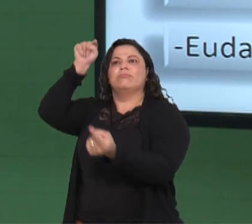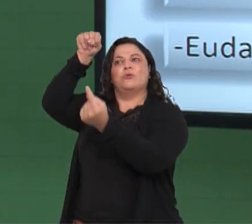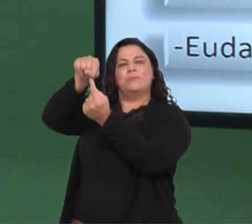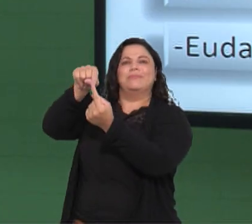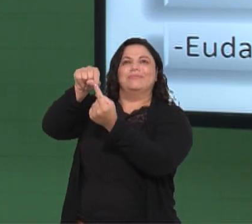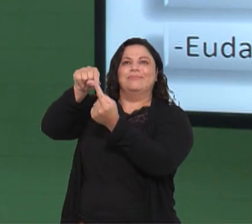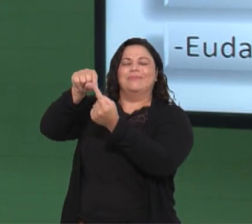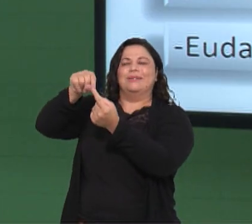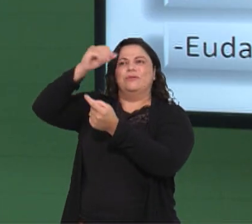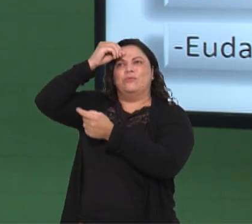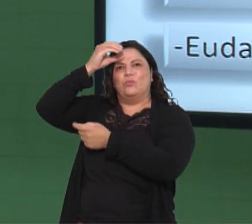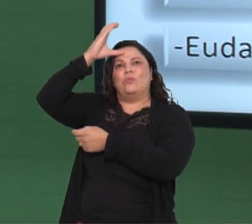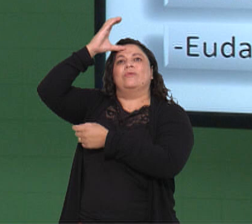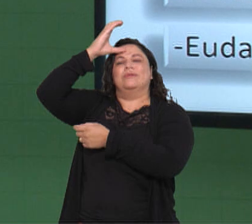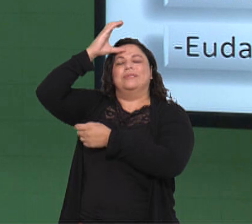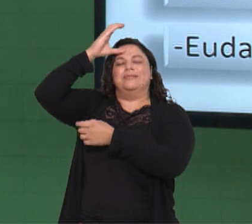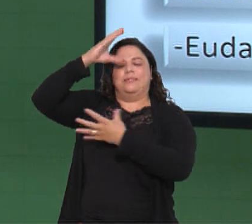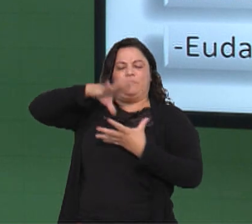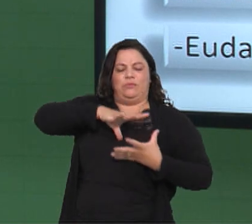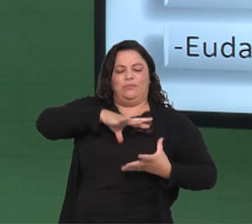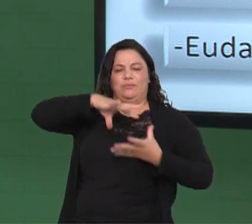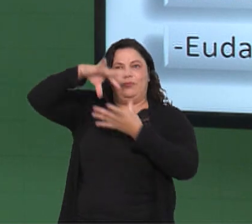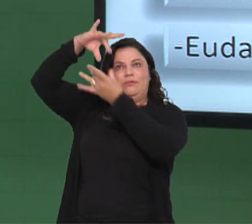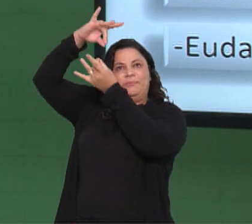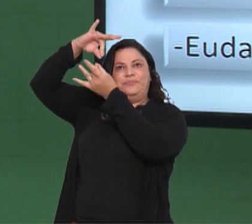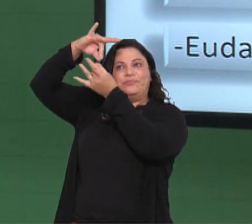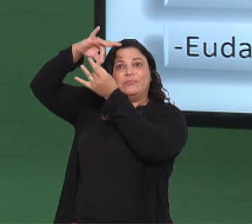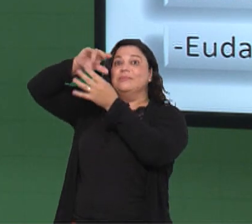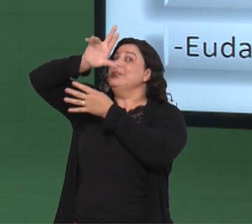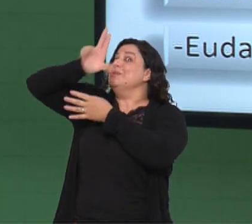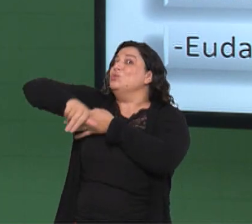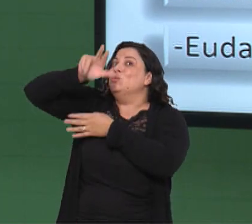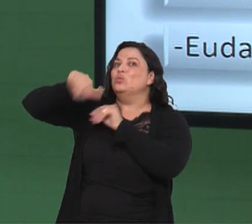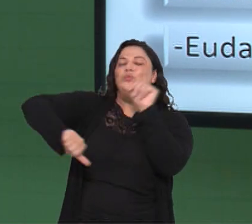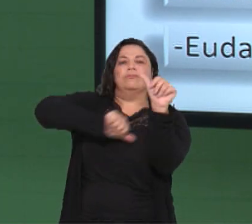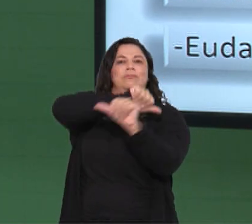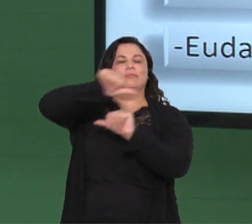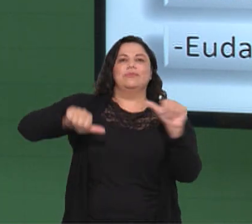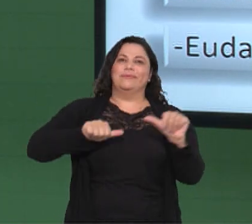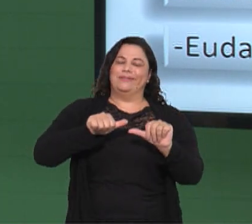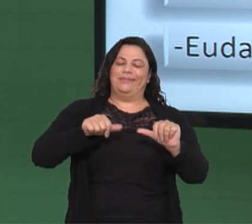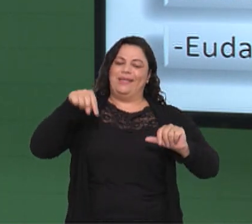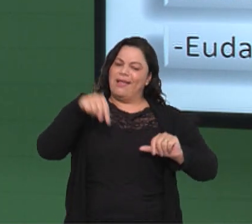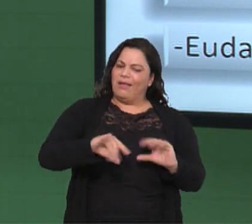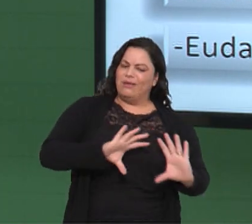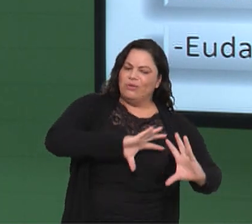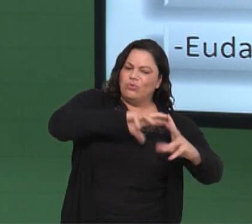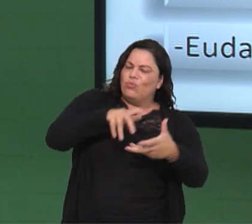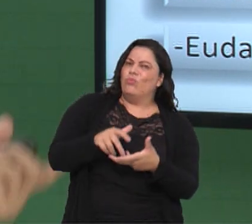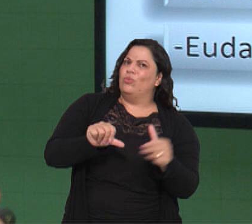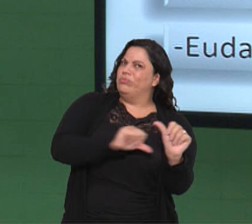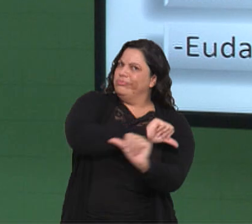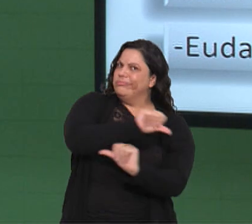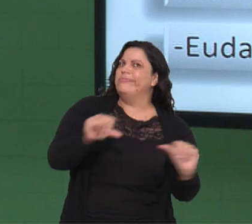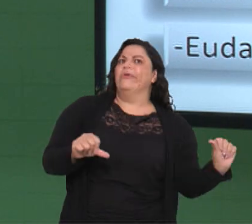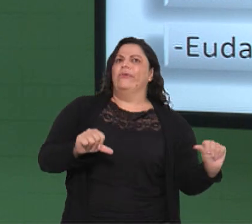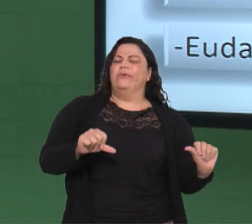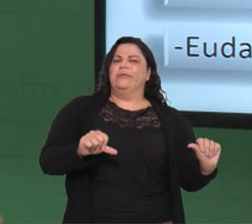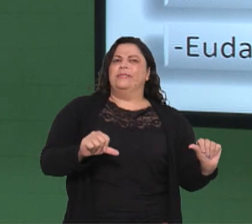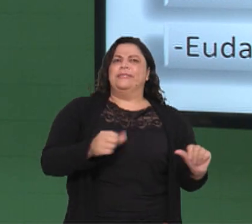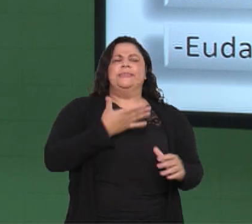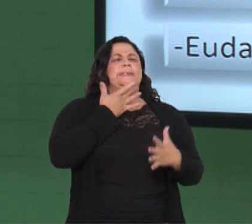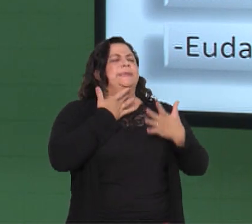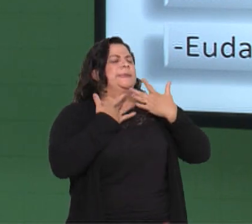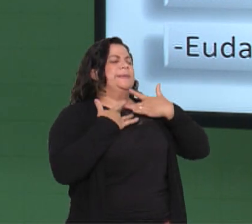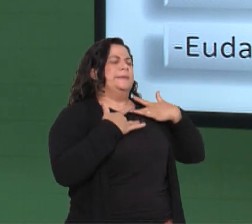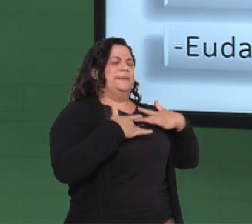nós atingimos o conhecimento que está lá e isso nunca vai mudar. Enquanto esse mundo aqui muda, os prazeres que o corpo